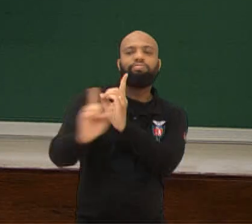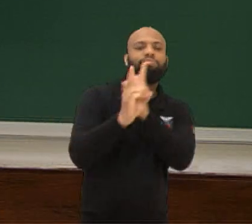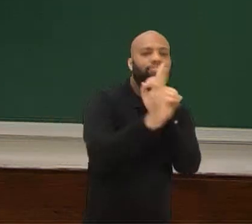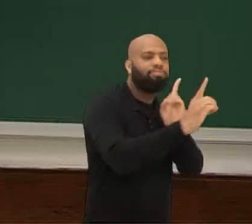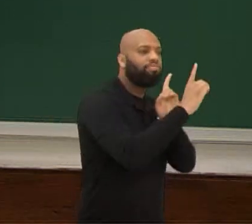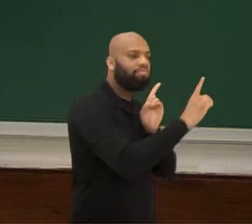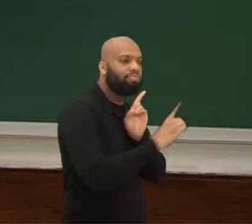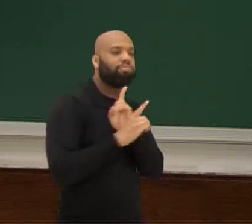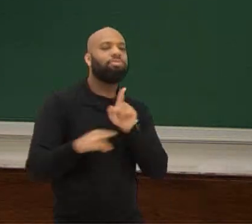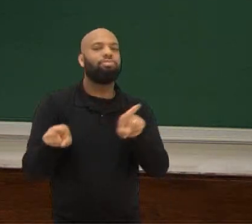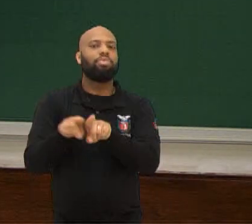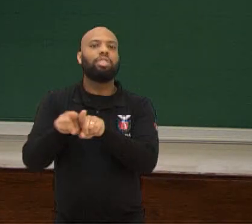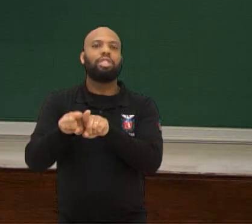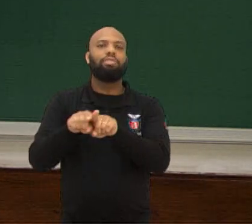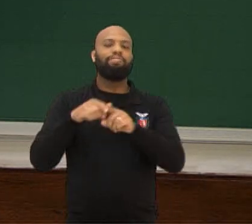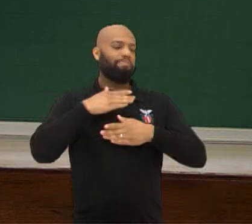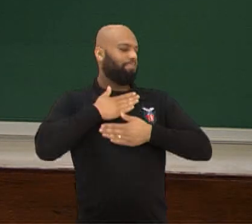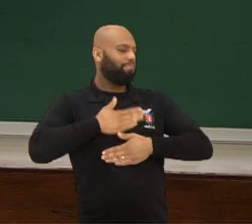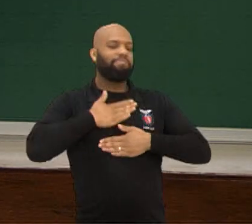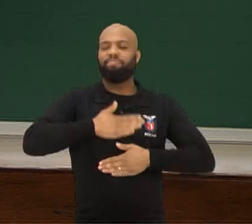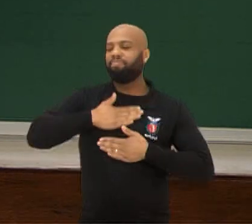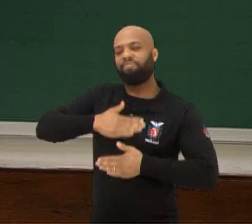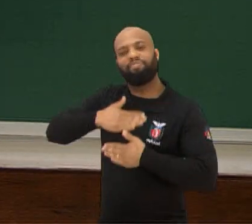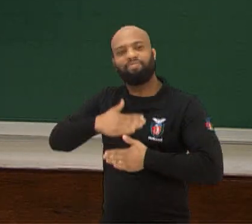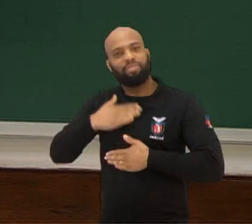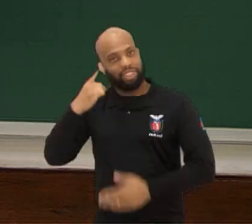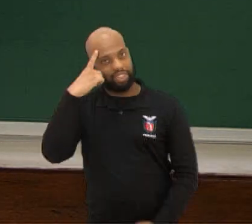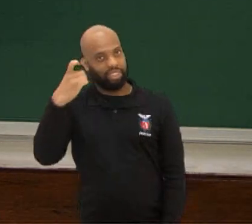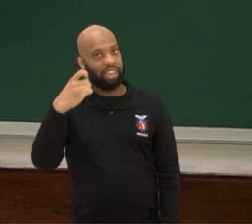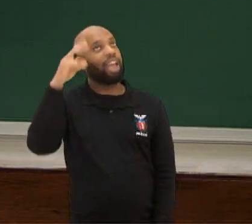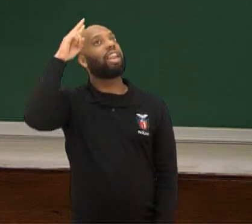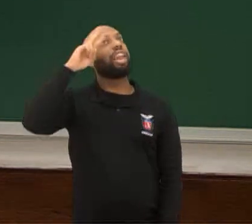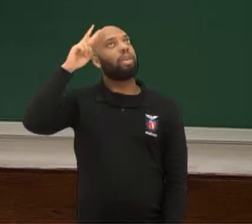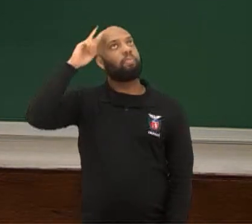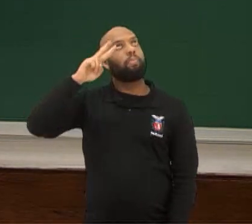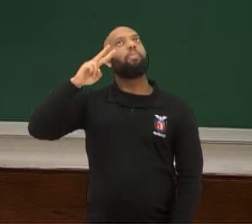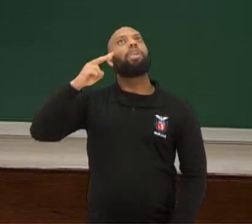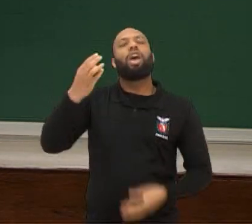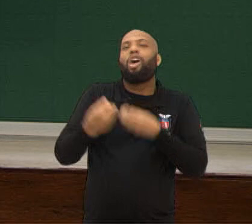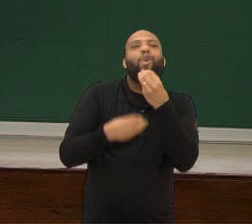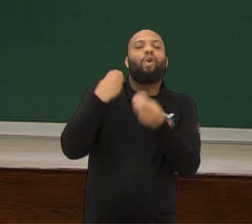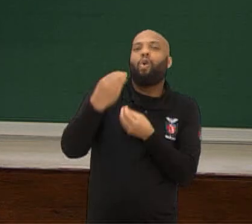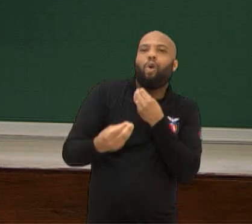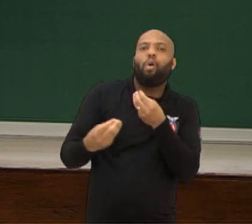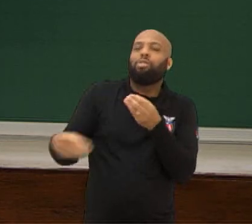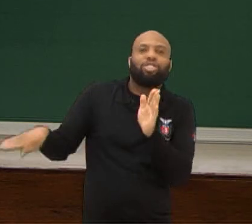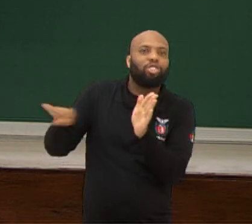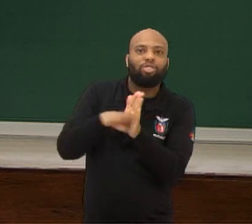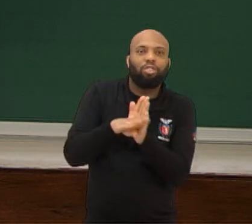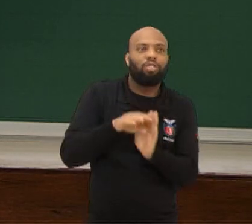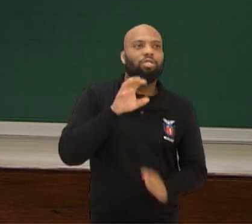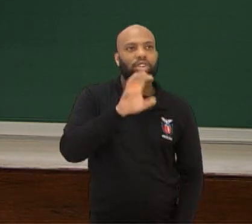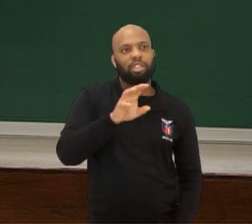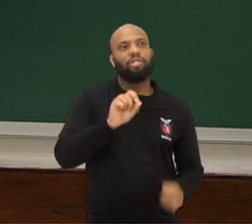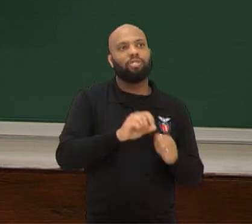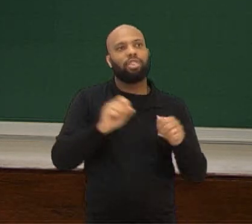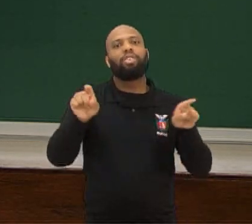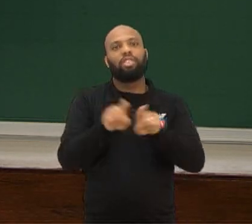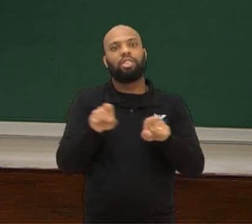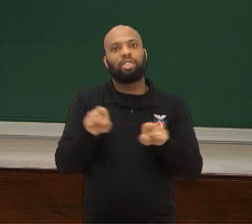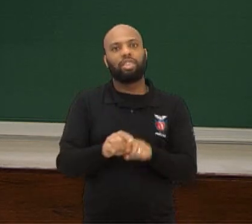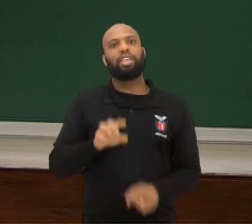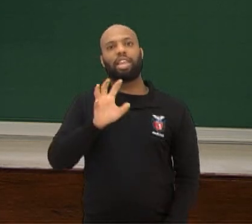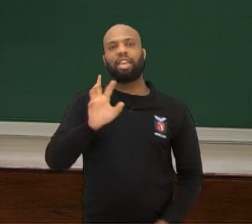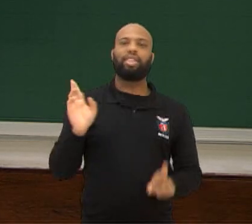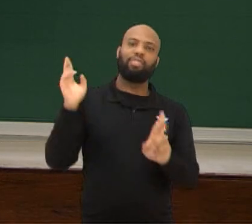esse lazer, essa ideia de relembrar o lugar de onde vieram, enfim. E aí, então, nós vamos ter